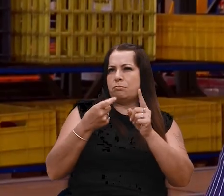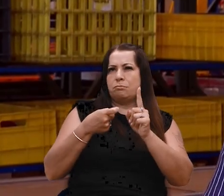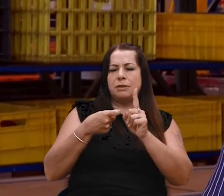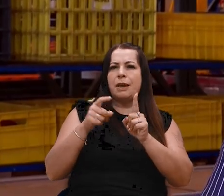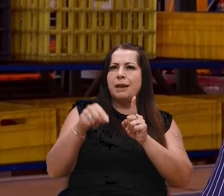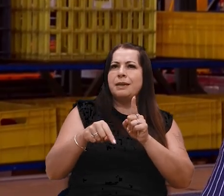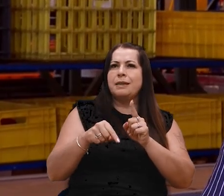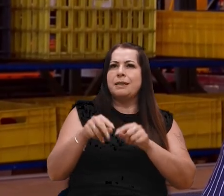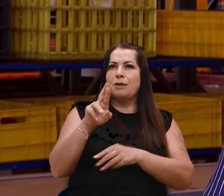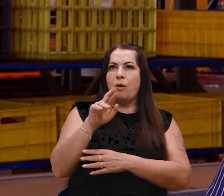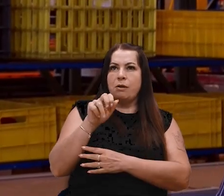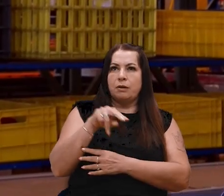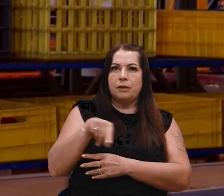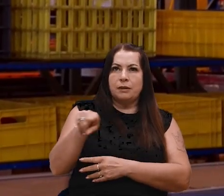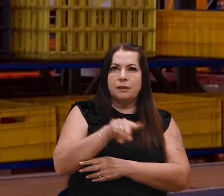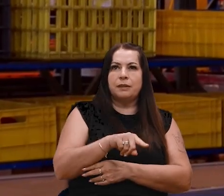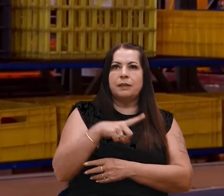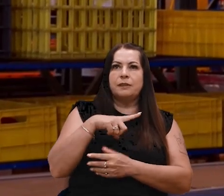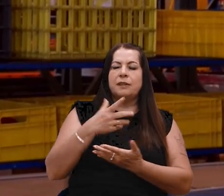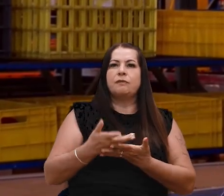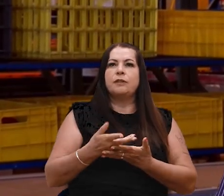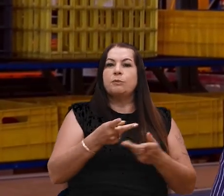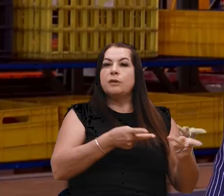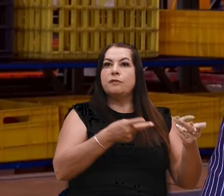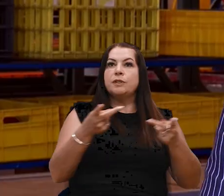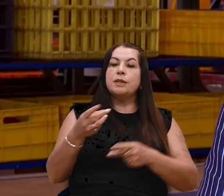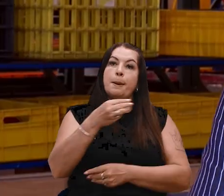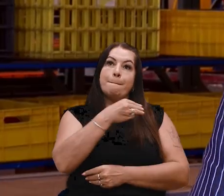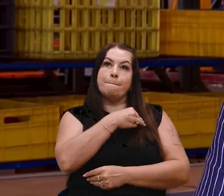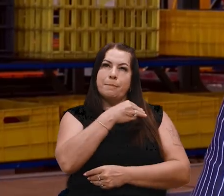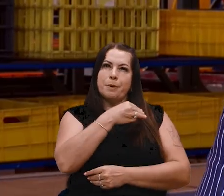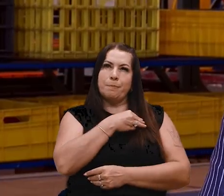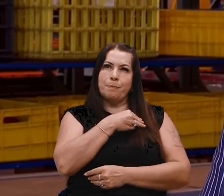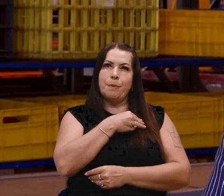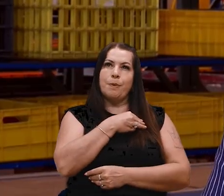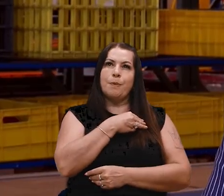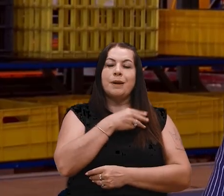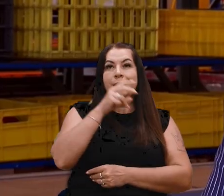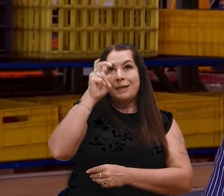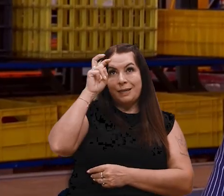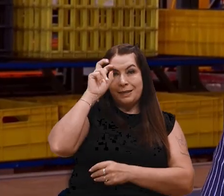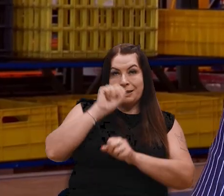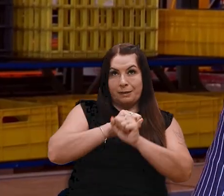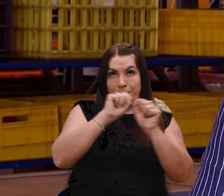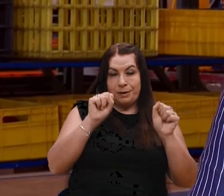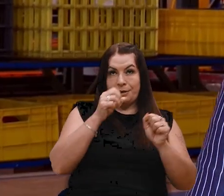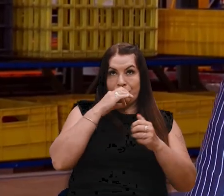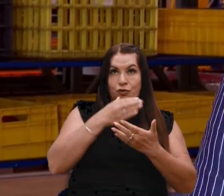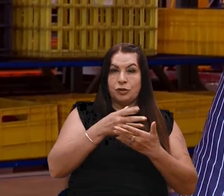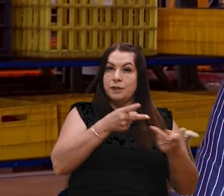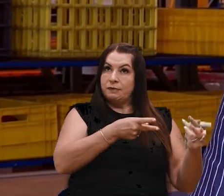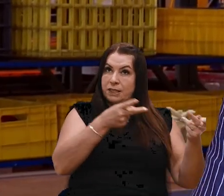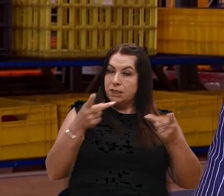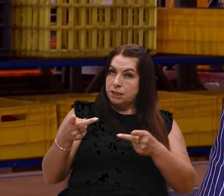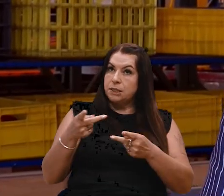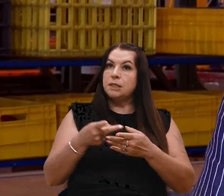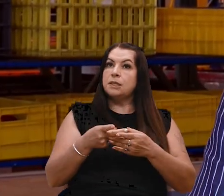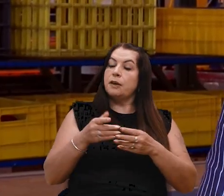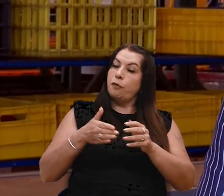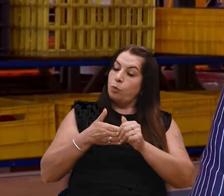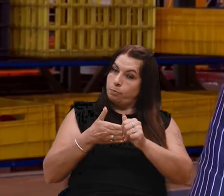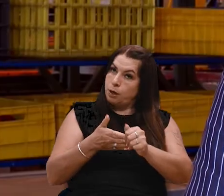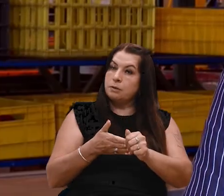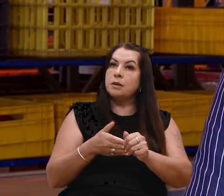Transportes, Renan Filho, Caxias do Sul, foi uma visita a Marco Polo na manhã desta quinta-feira, Caxias do Sul. Visita esta que foi